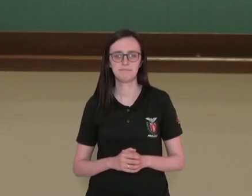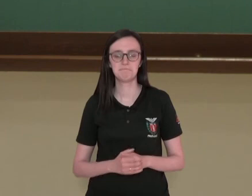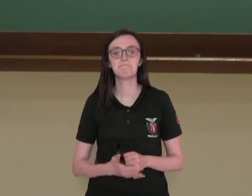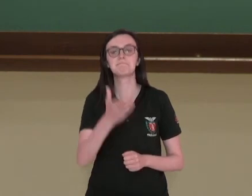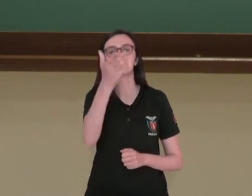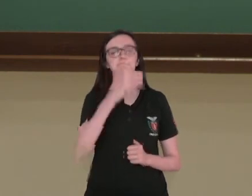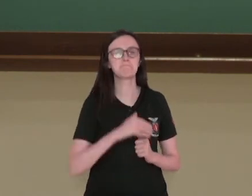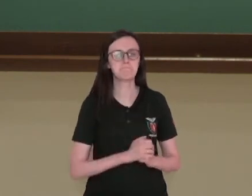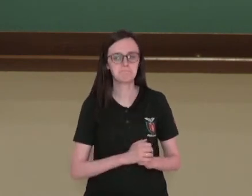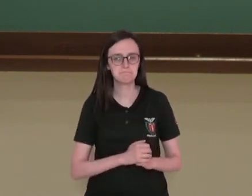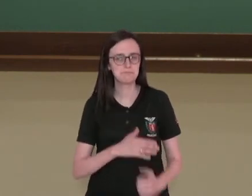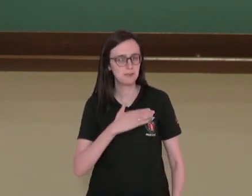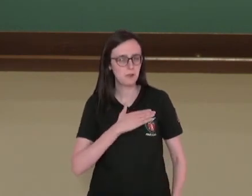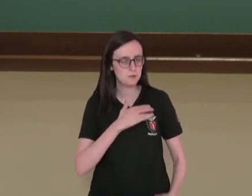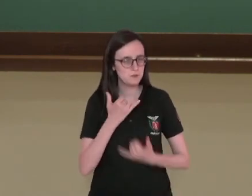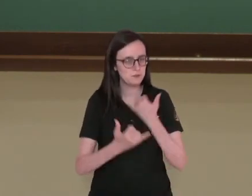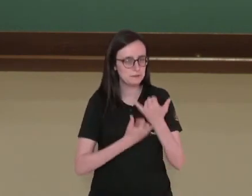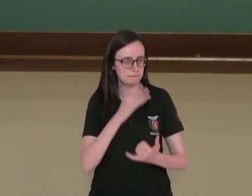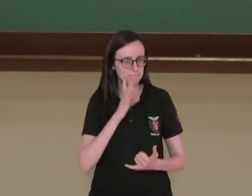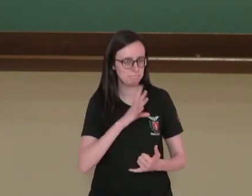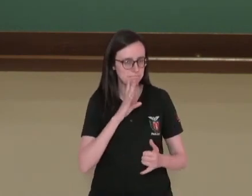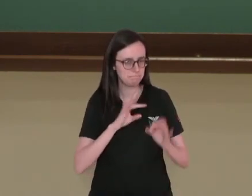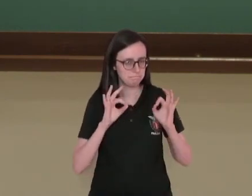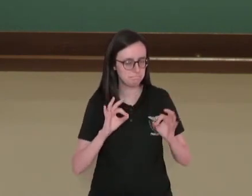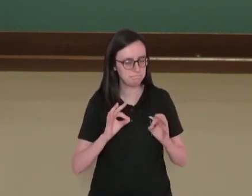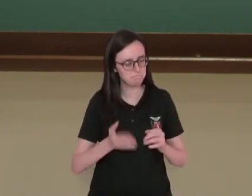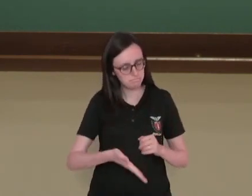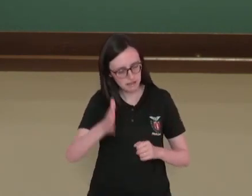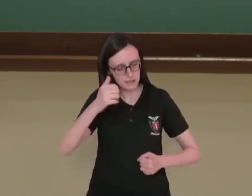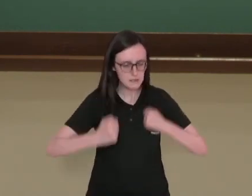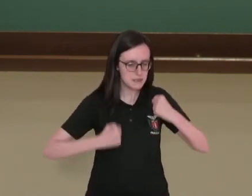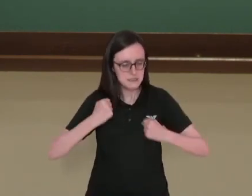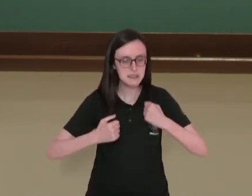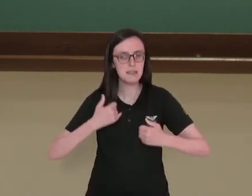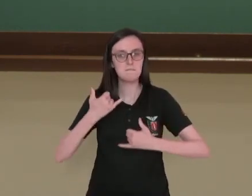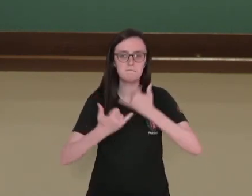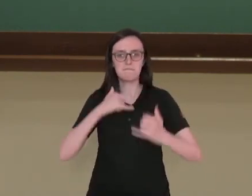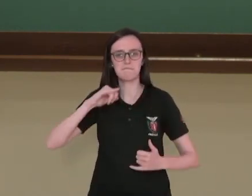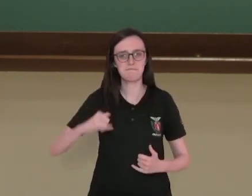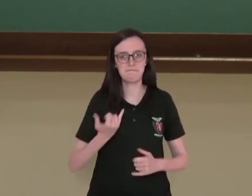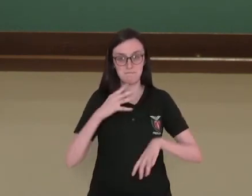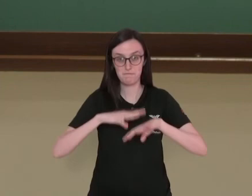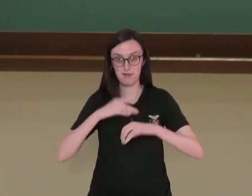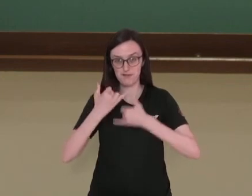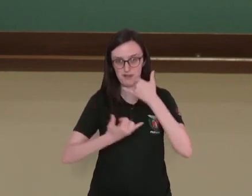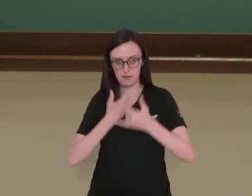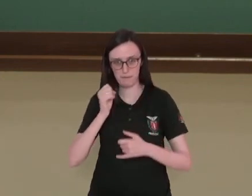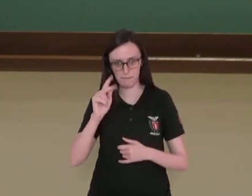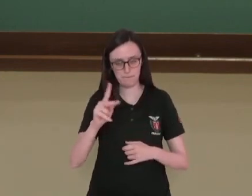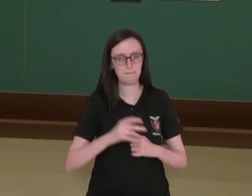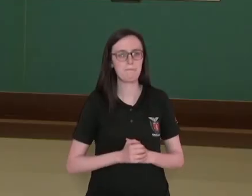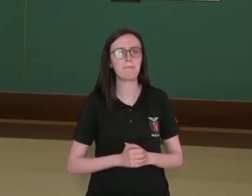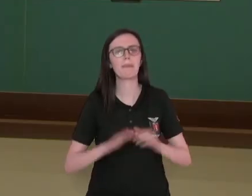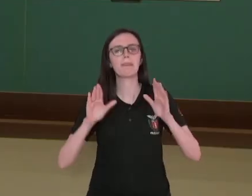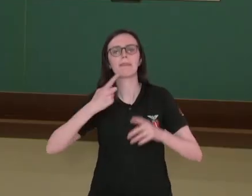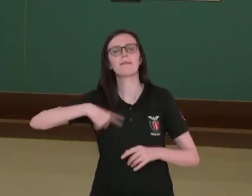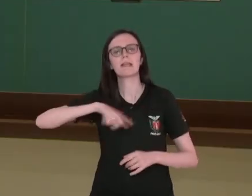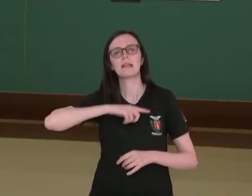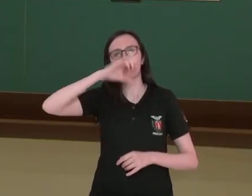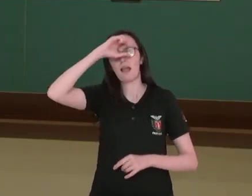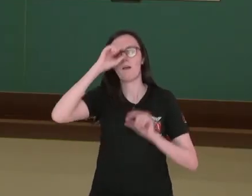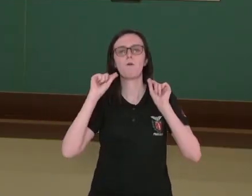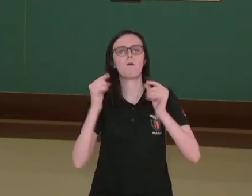E aí, gostou do jogo? Bem bacana, né? Vai lá, corre e se divirta lá com o Matific, tá bom? Então, o que